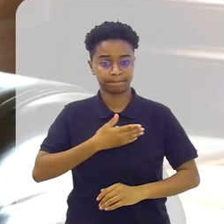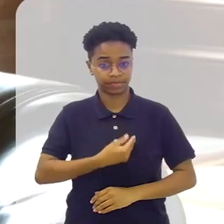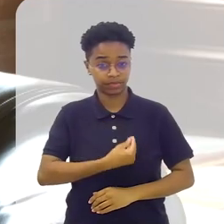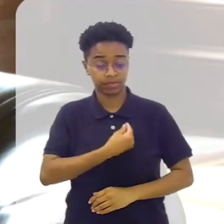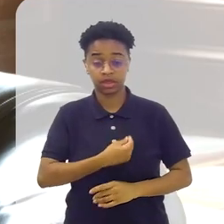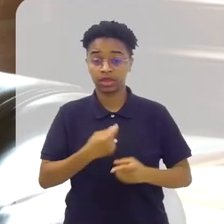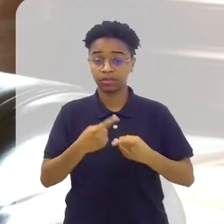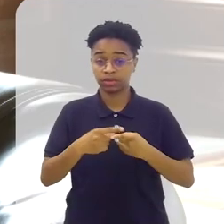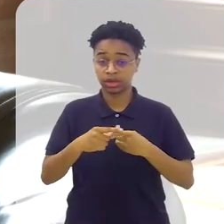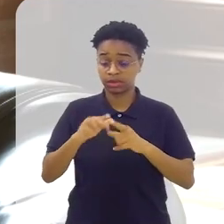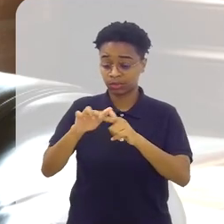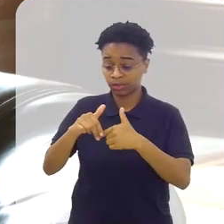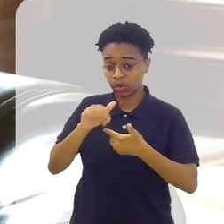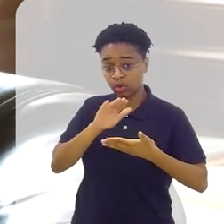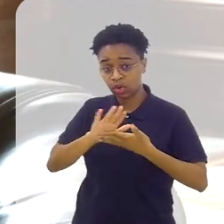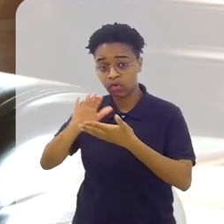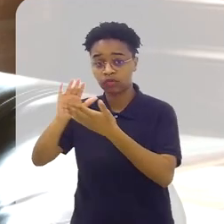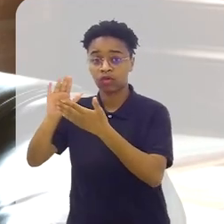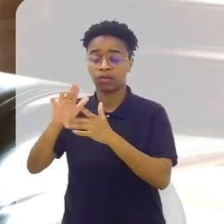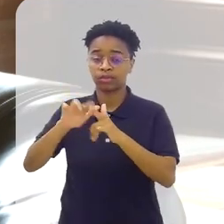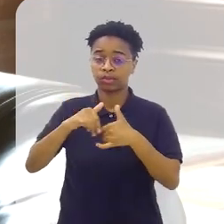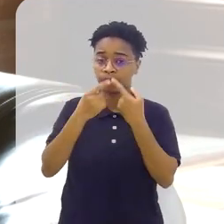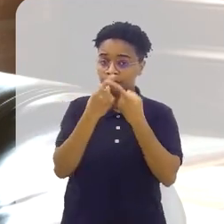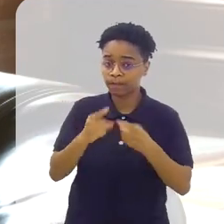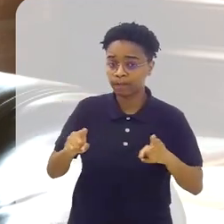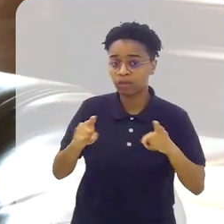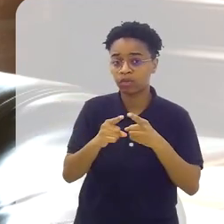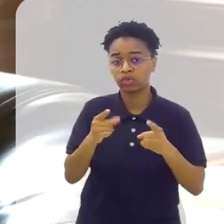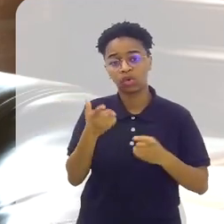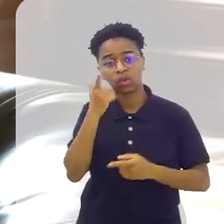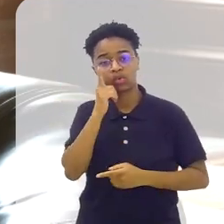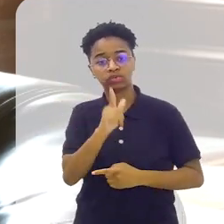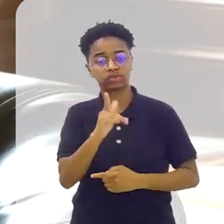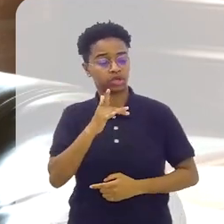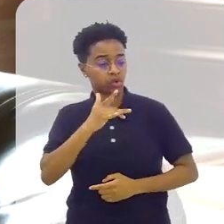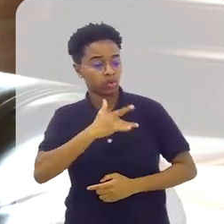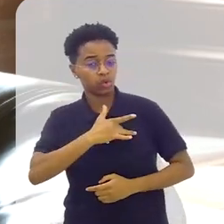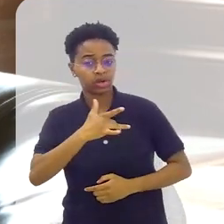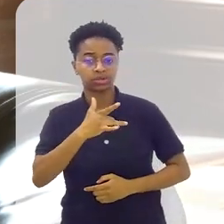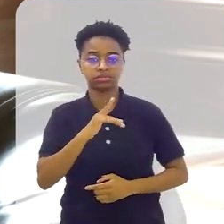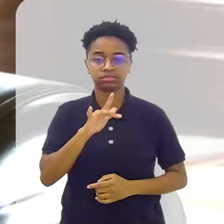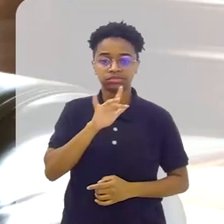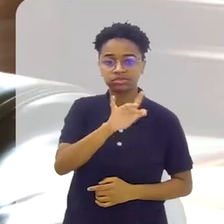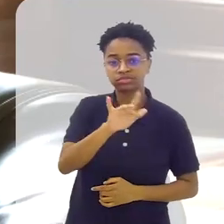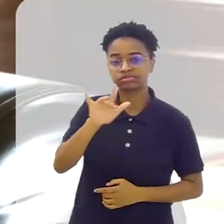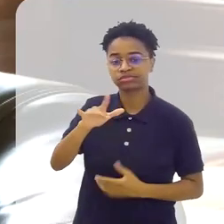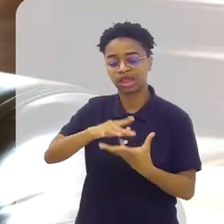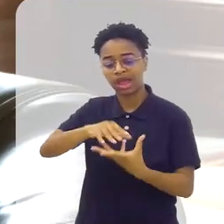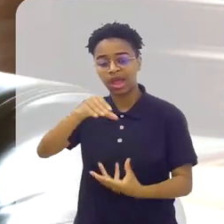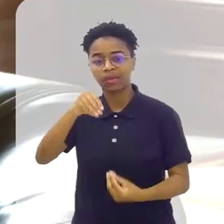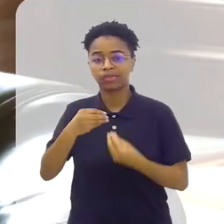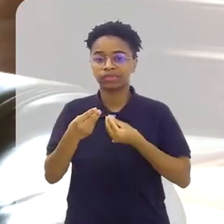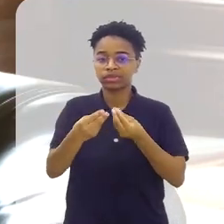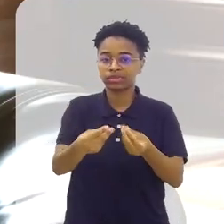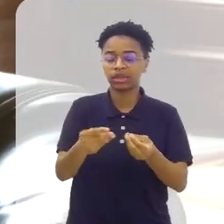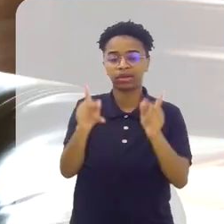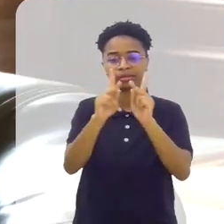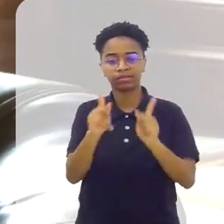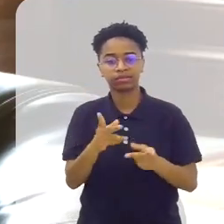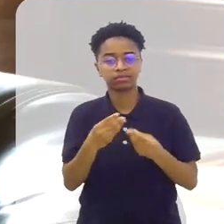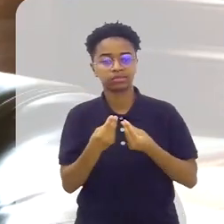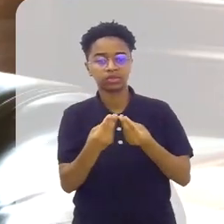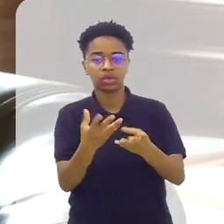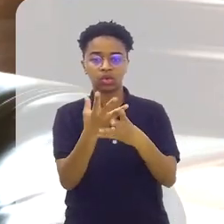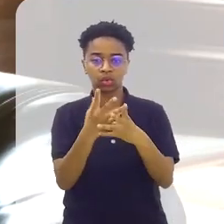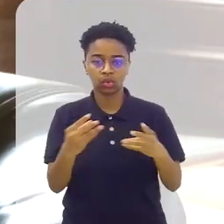águas tremendo que através do louvor através da canção toca corações tua calmas traz